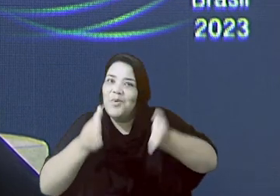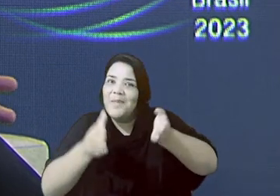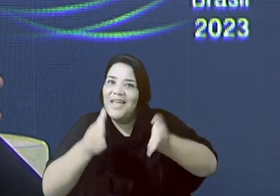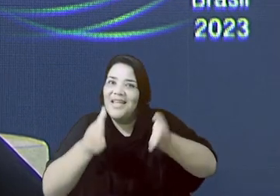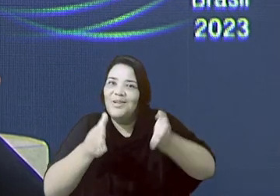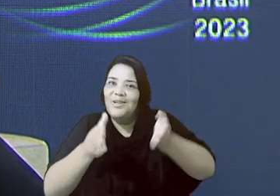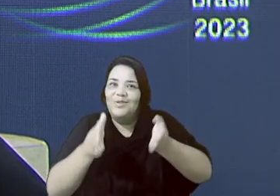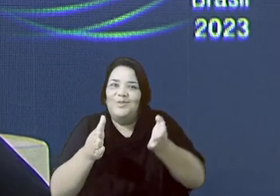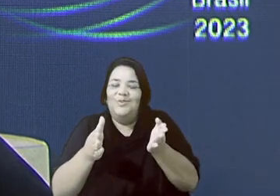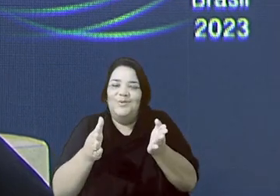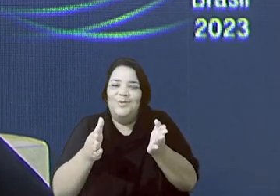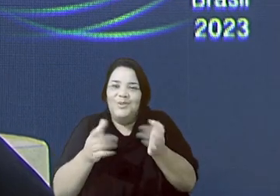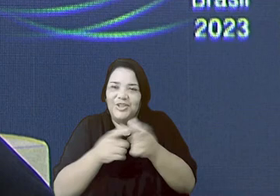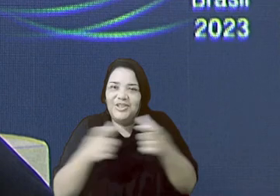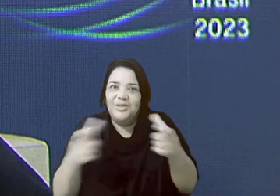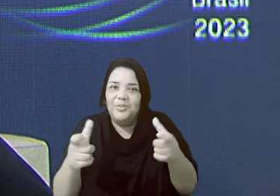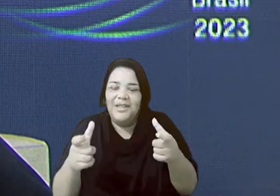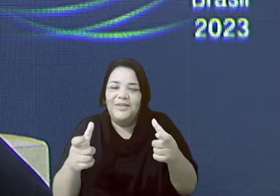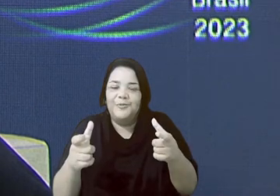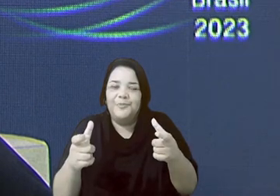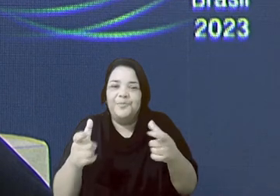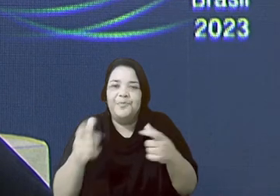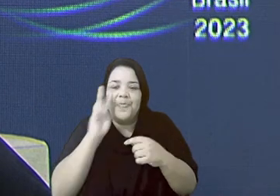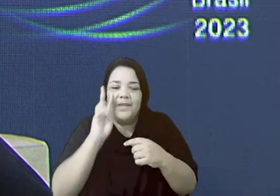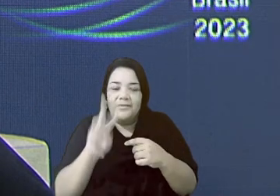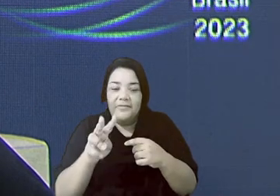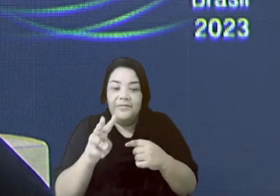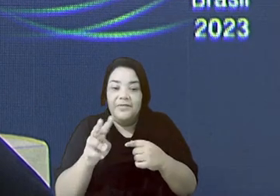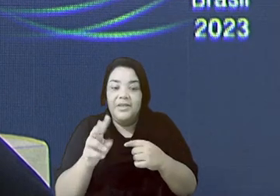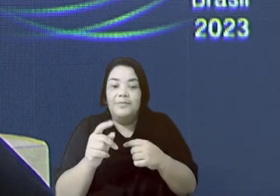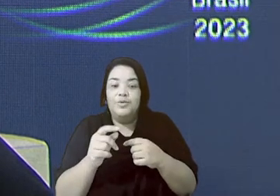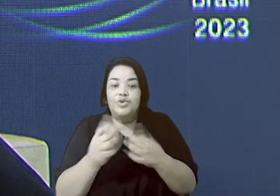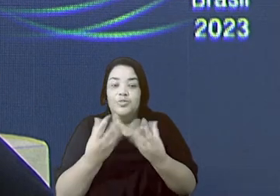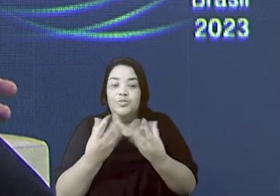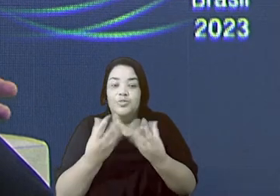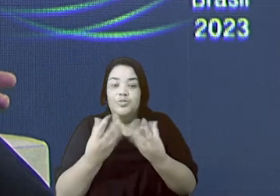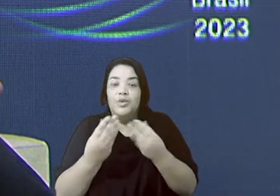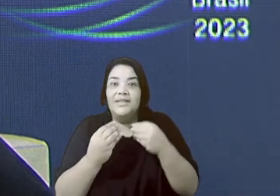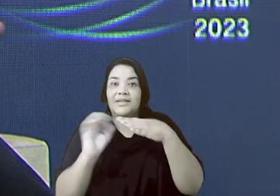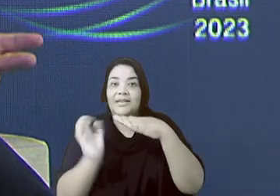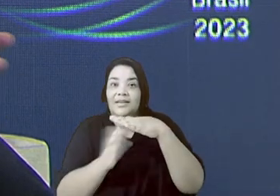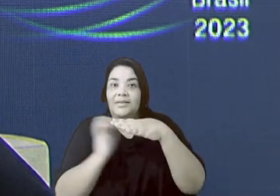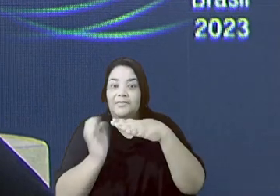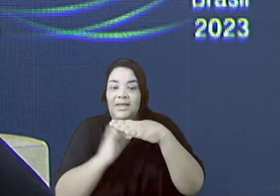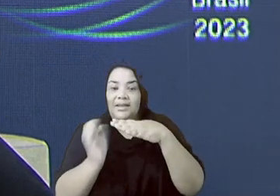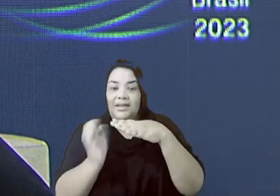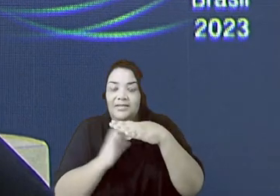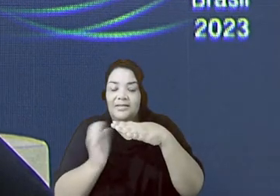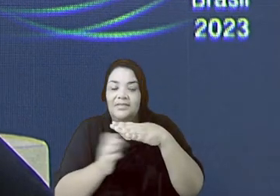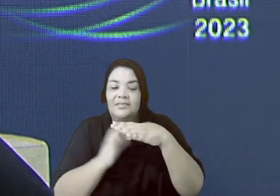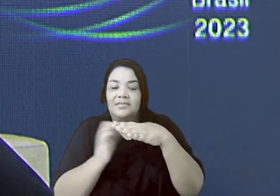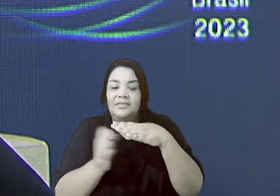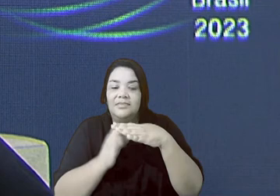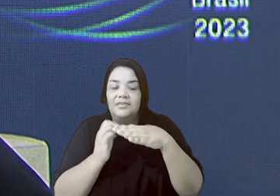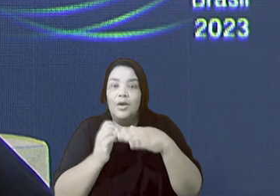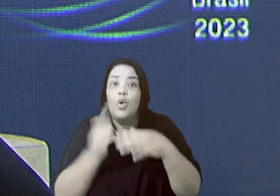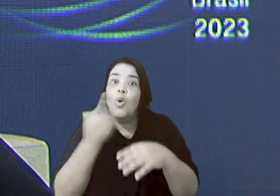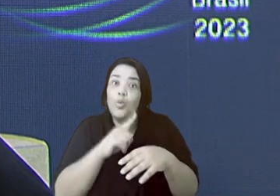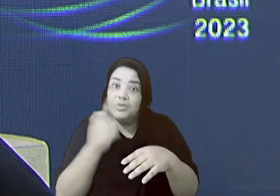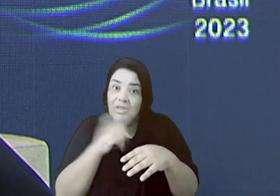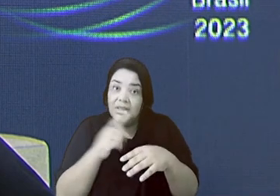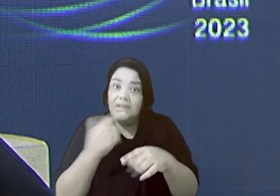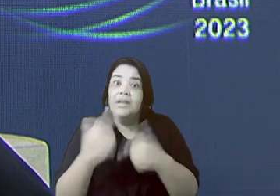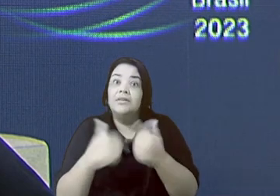valueistas Às vezes a gente olhava de fora né Startup que a gente conhecia um pouco de tudo né Startup super